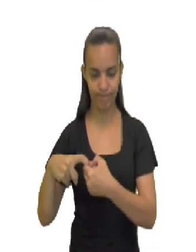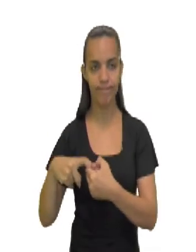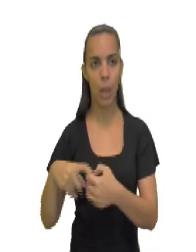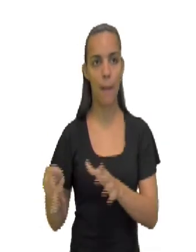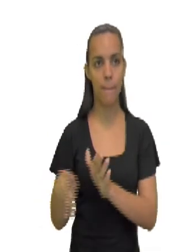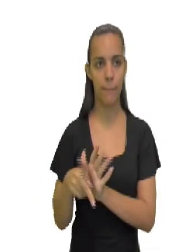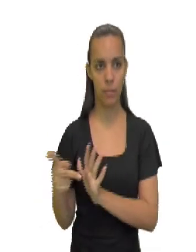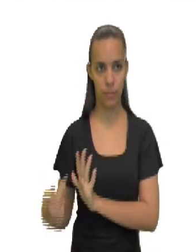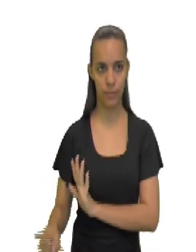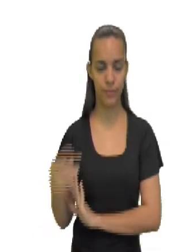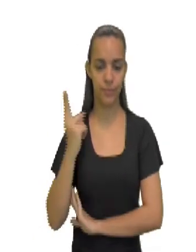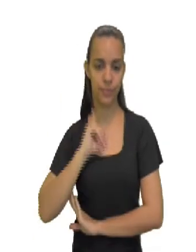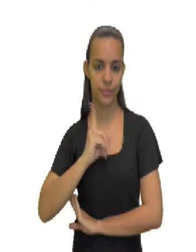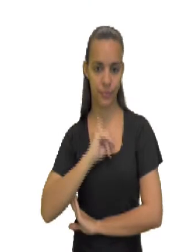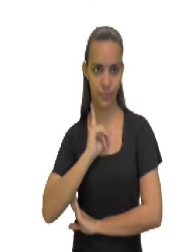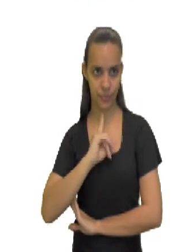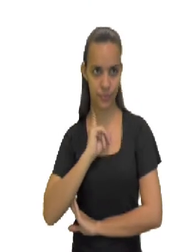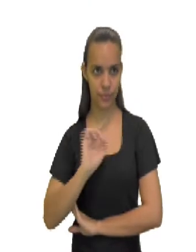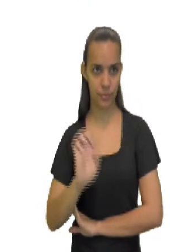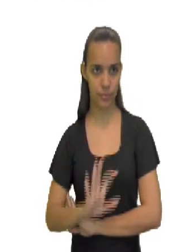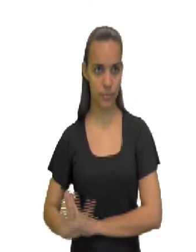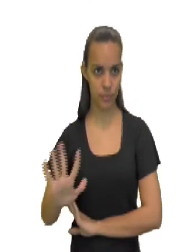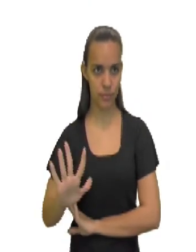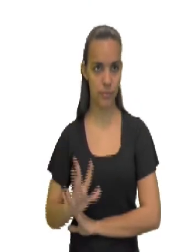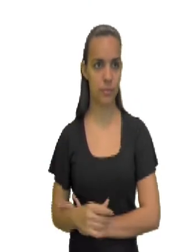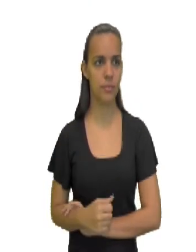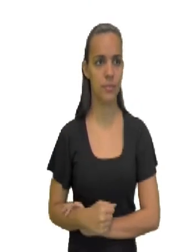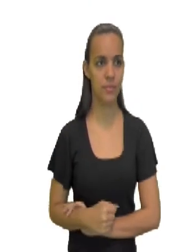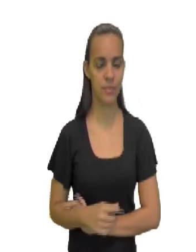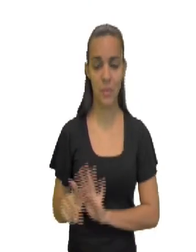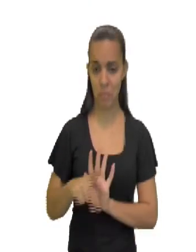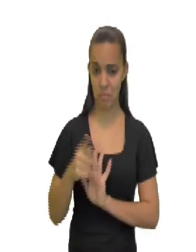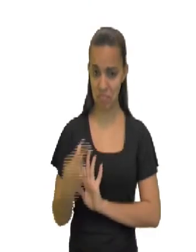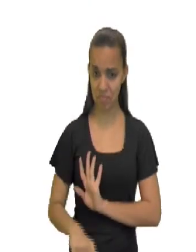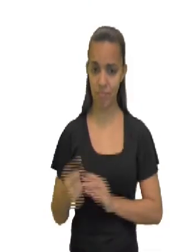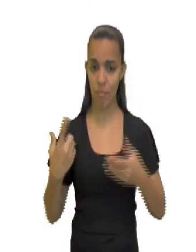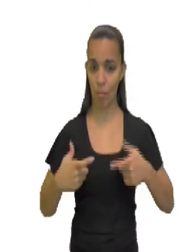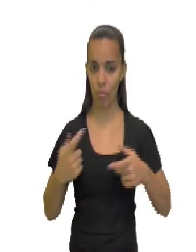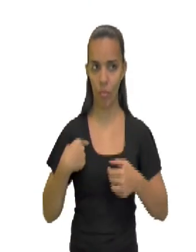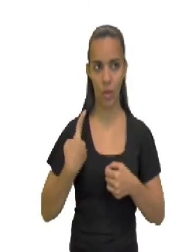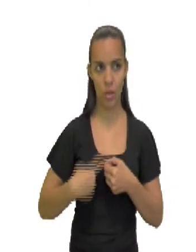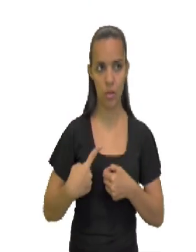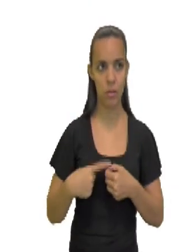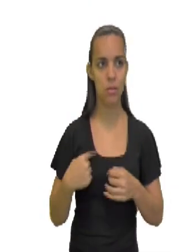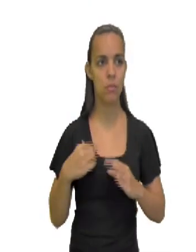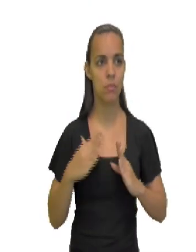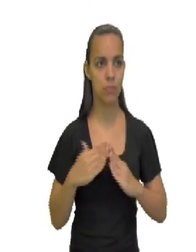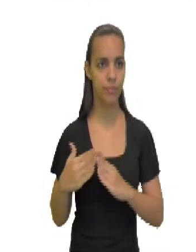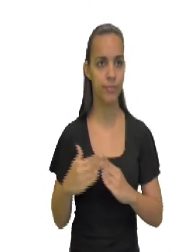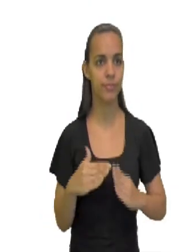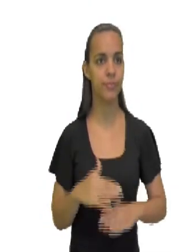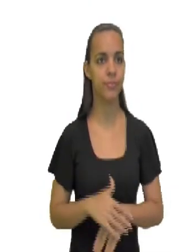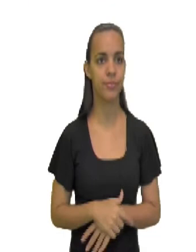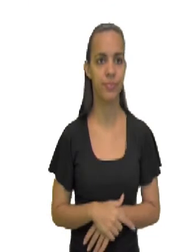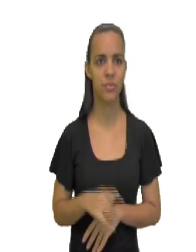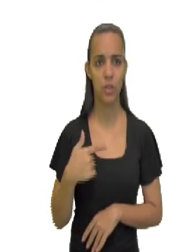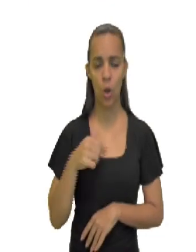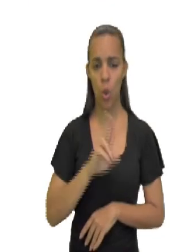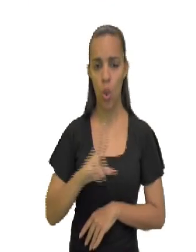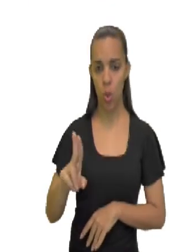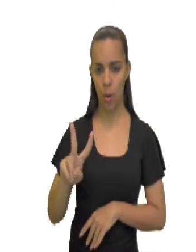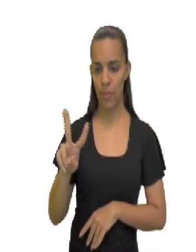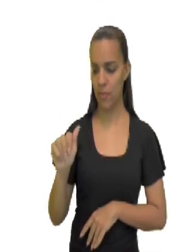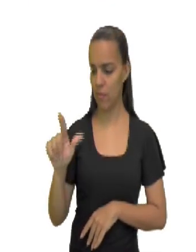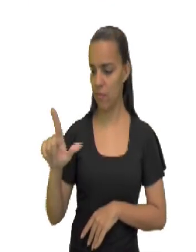de Minas Gerais, isso mesmo, estado em que nós vivemos, no chamado Vale do Rio Doce,